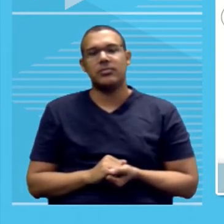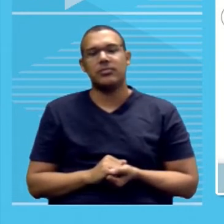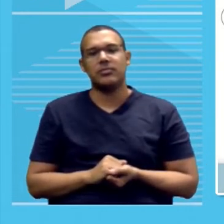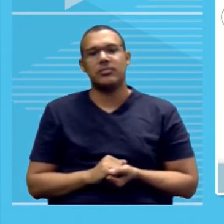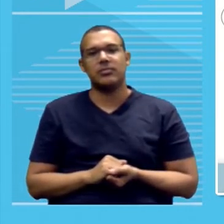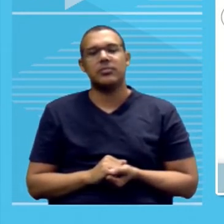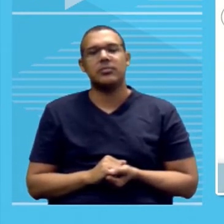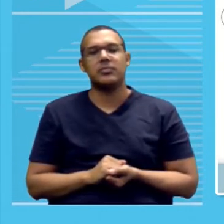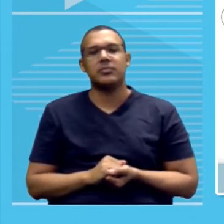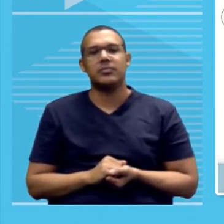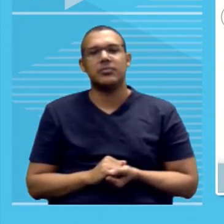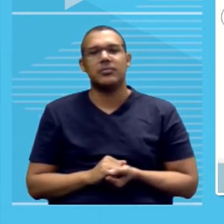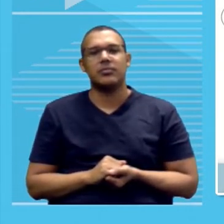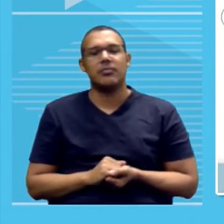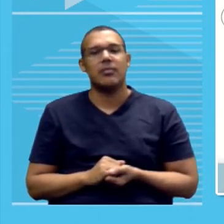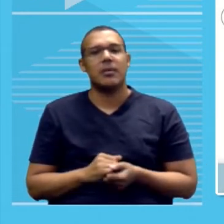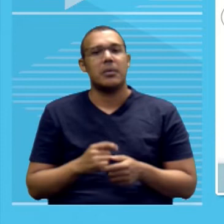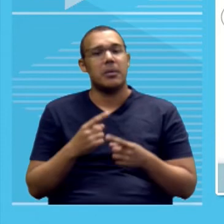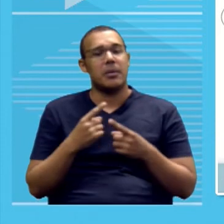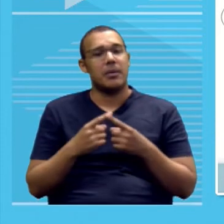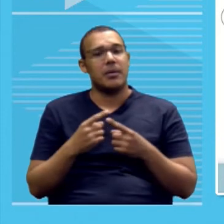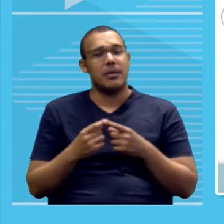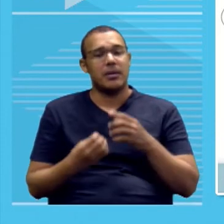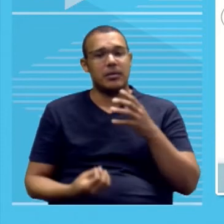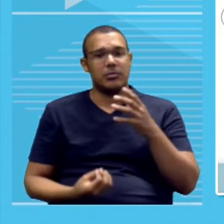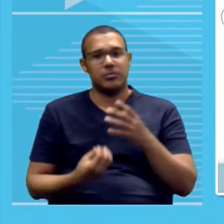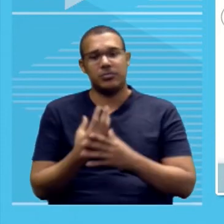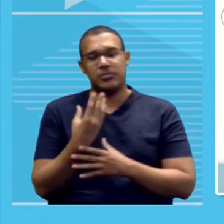luminescência nesse outdoor, porque você gera aí